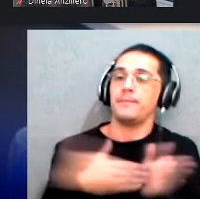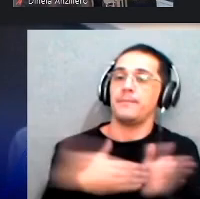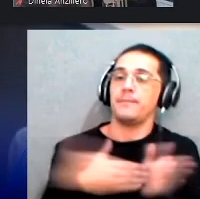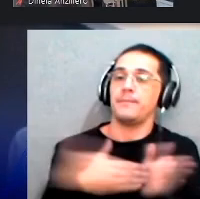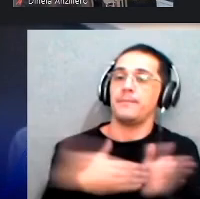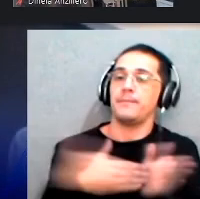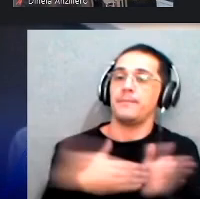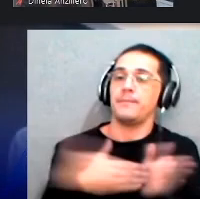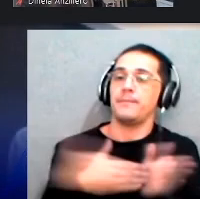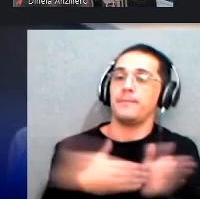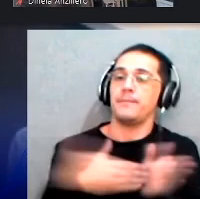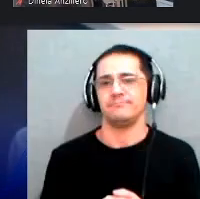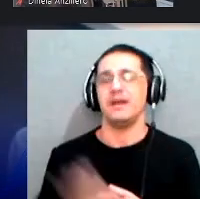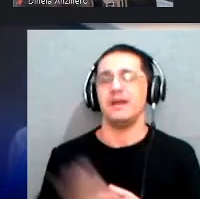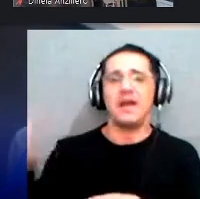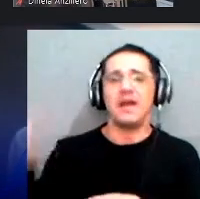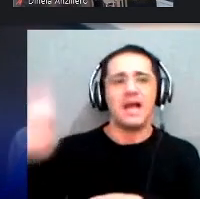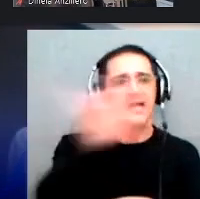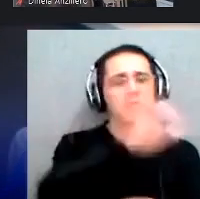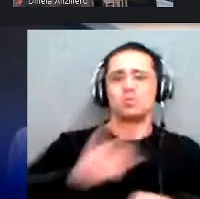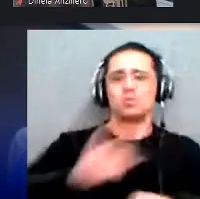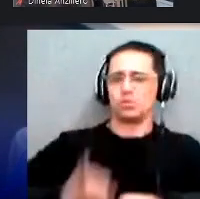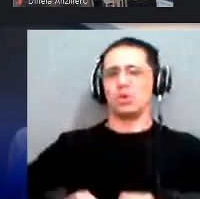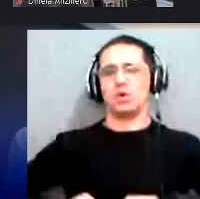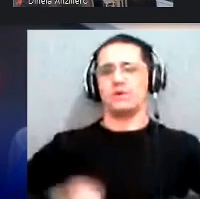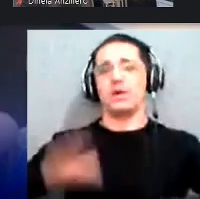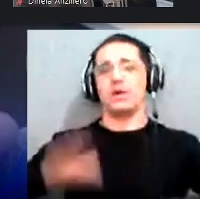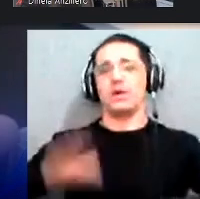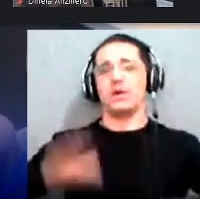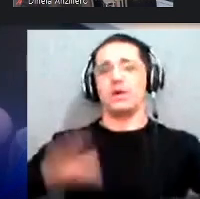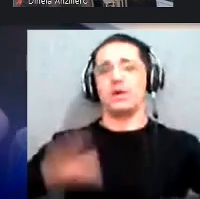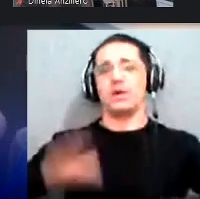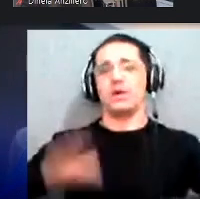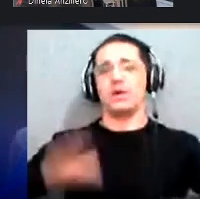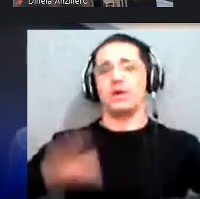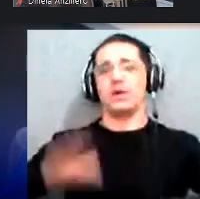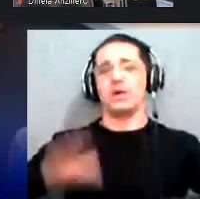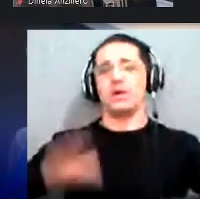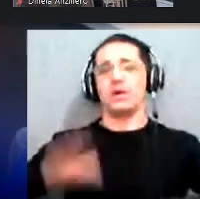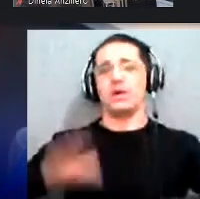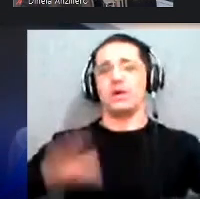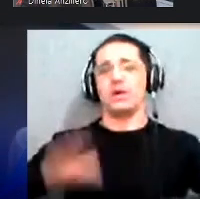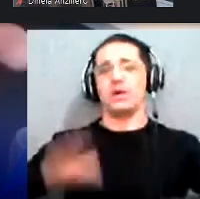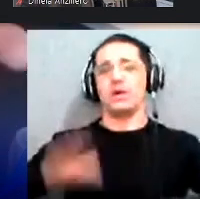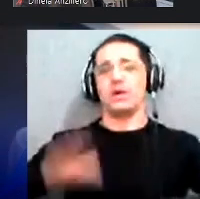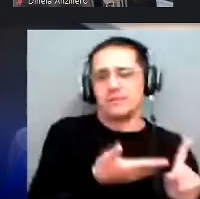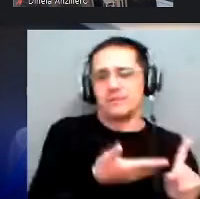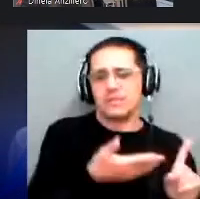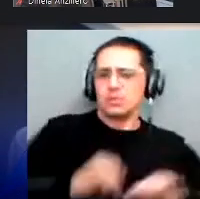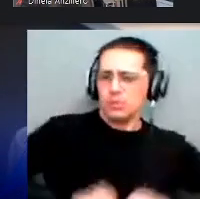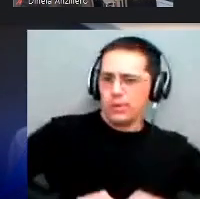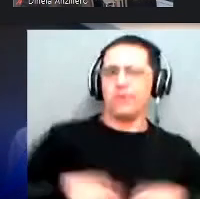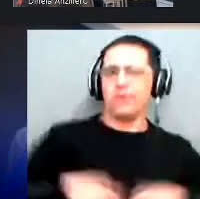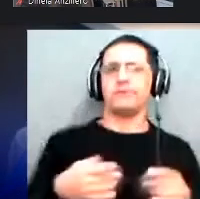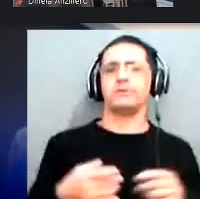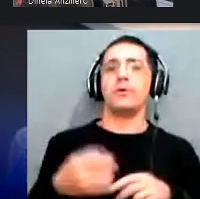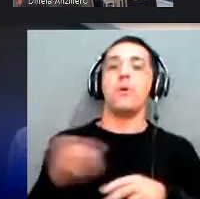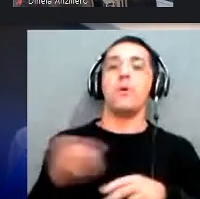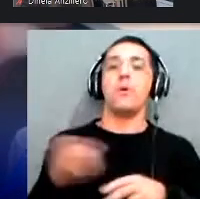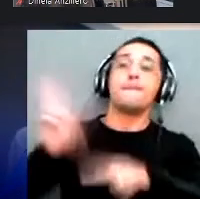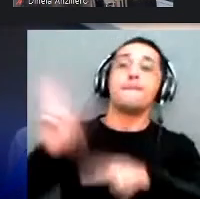que está aguardando esse julgamento que nunca sai. Não é justiça para a sociedade, que no final das contas acaba perdendo o